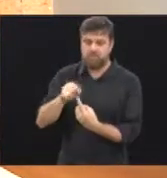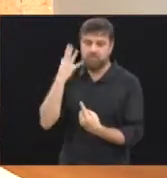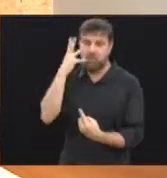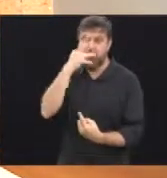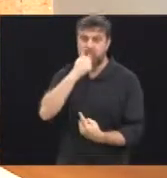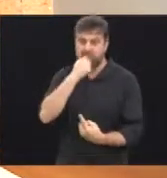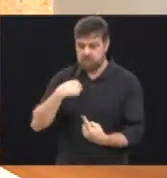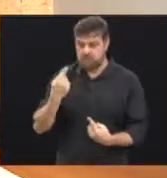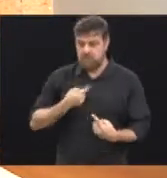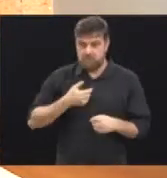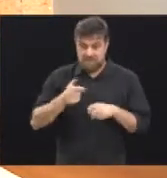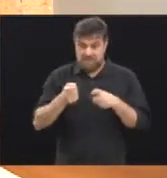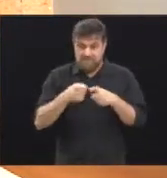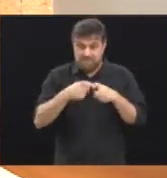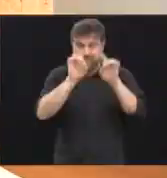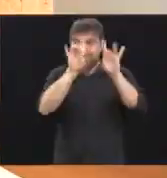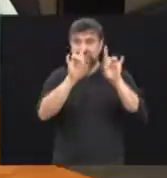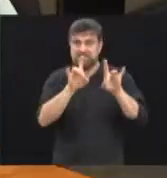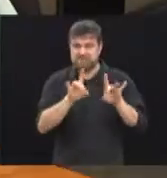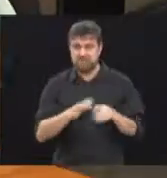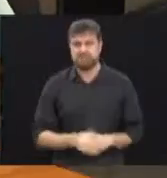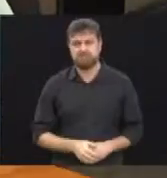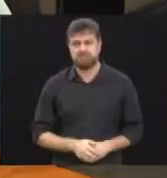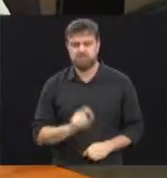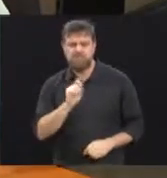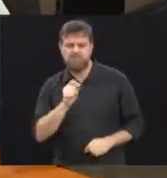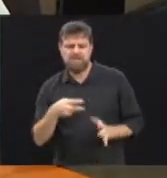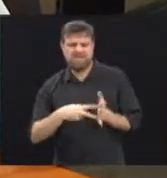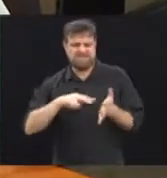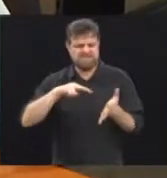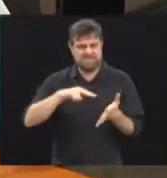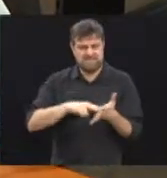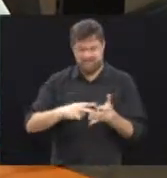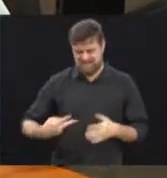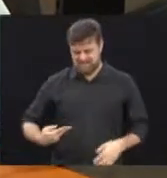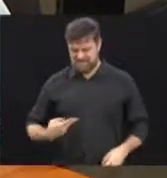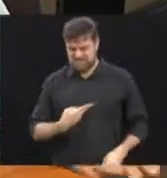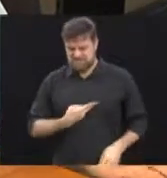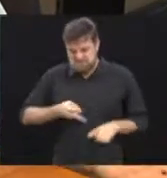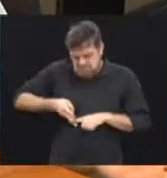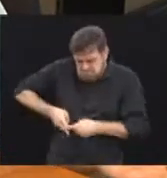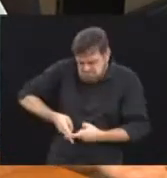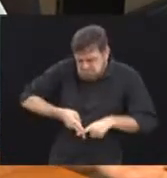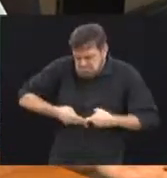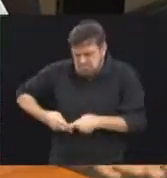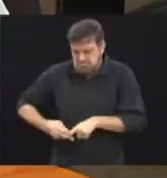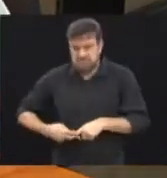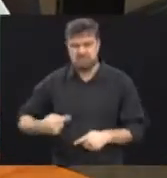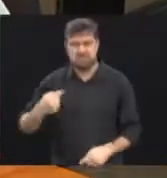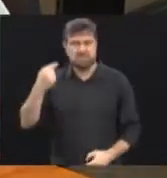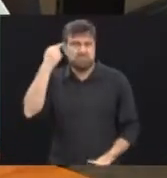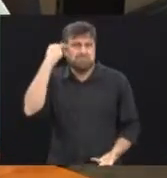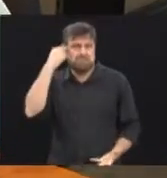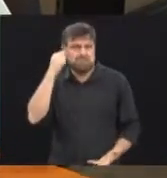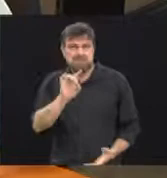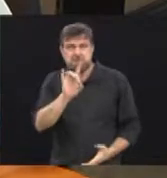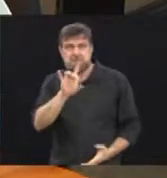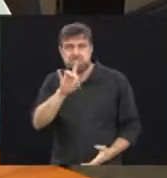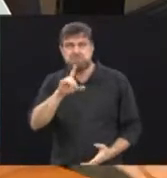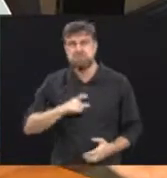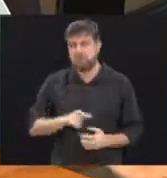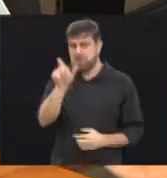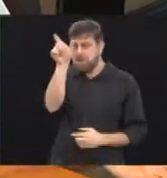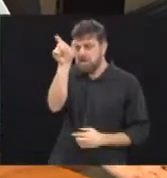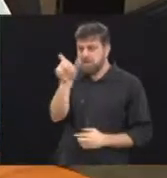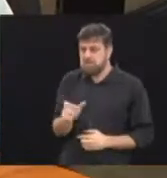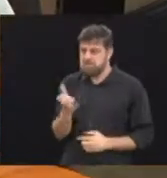nossa especialidade. Então, obrigado pelo convite. O que é considerado uma cirurgia reparadora? Às vezes a gente pensa, como o senhor estava falando,